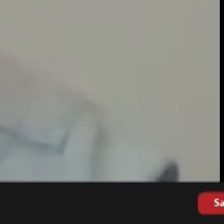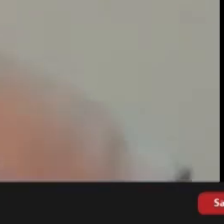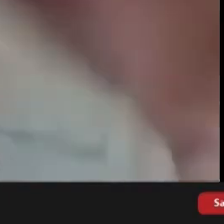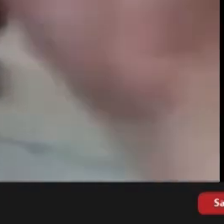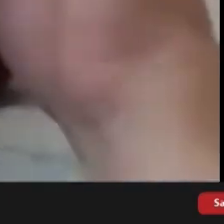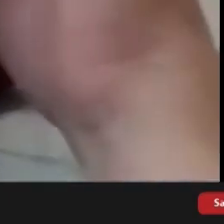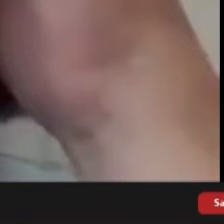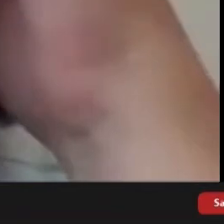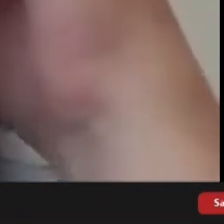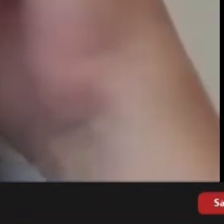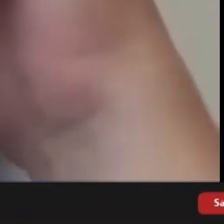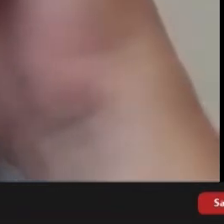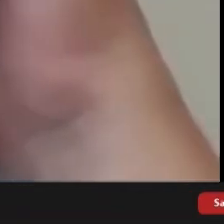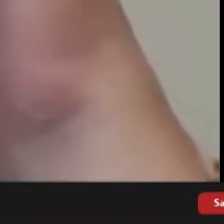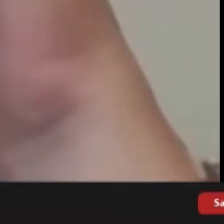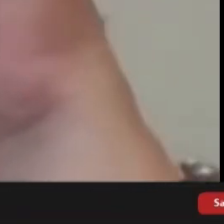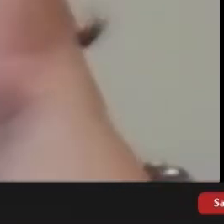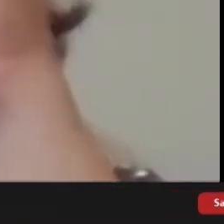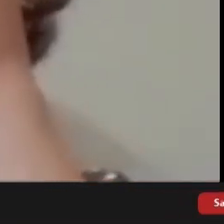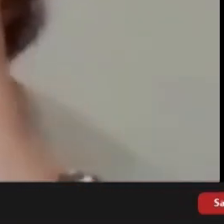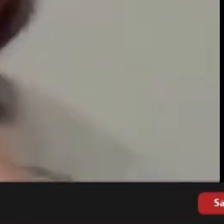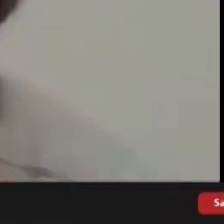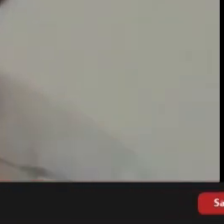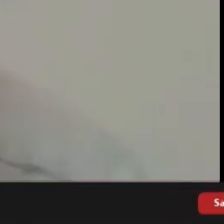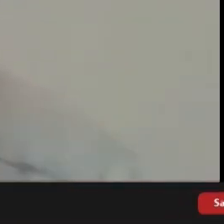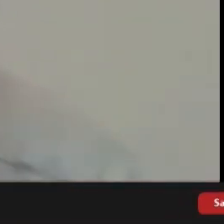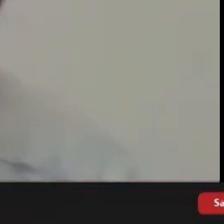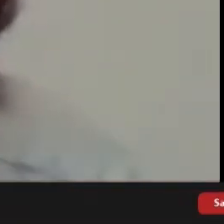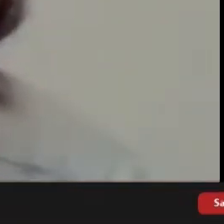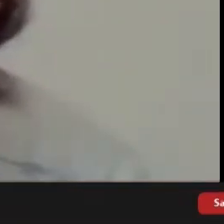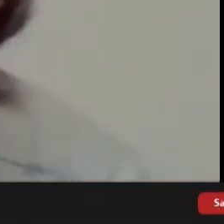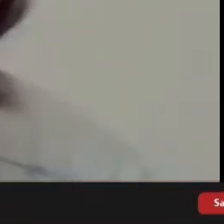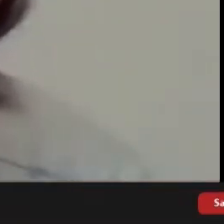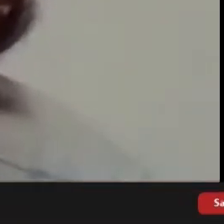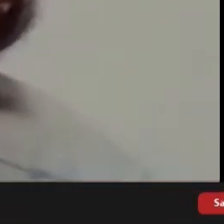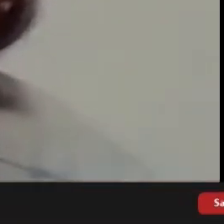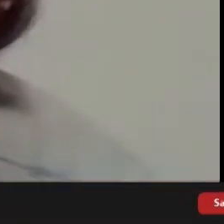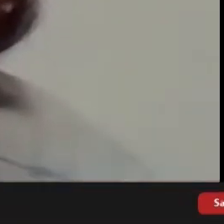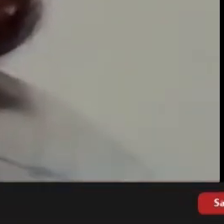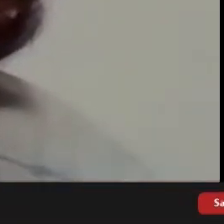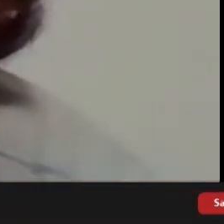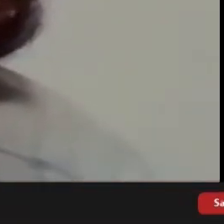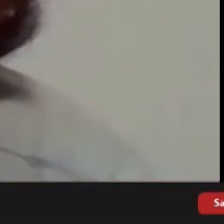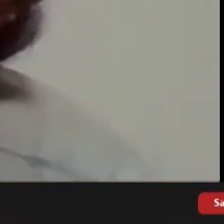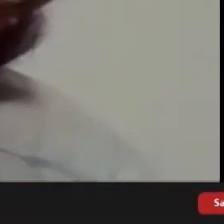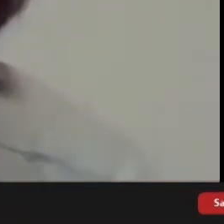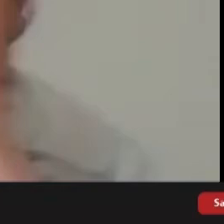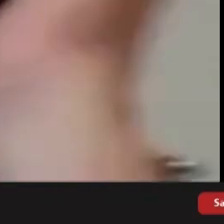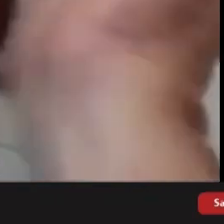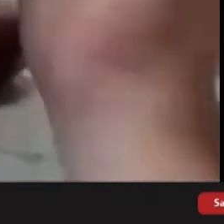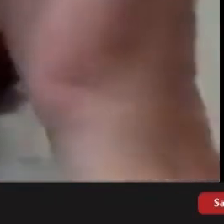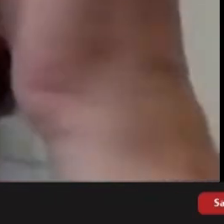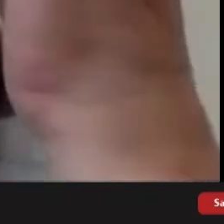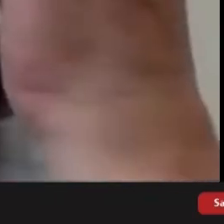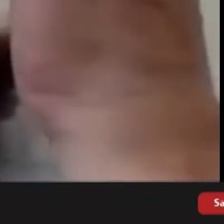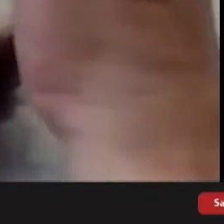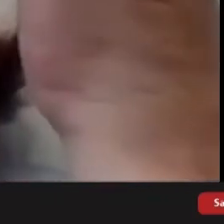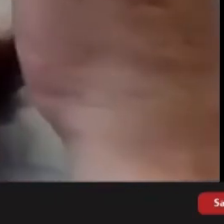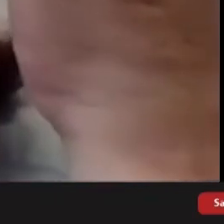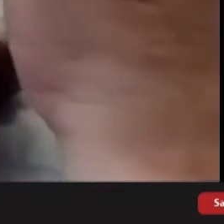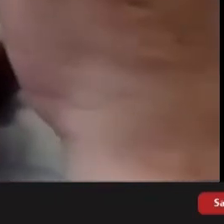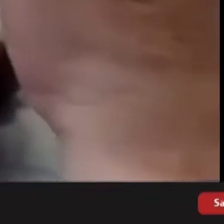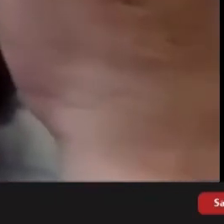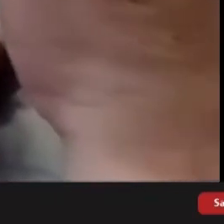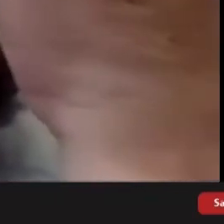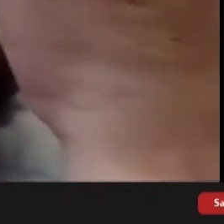antes da ocupação a rede de atendimento, né? Eu me lembro muito da questão